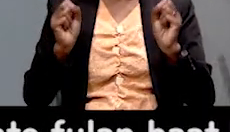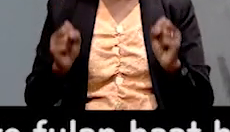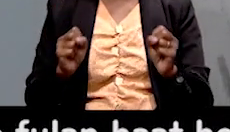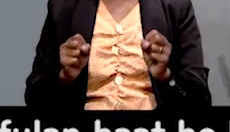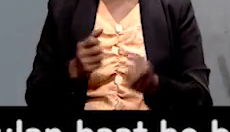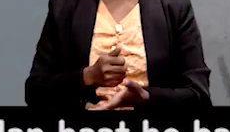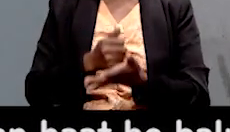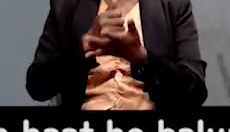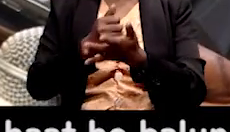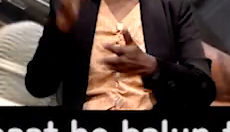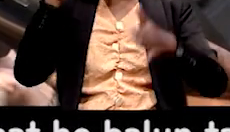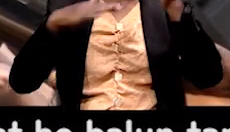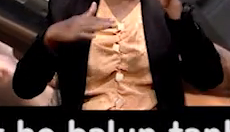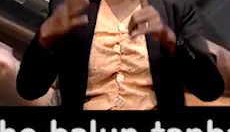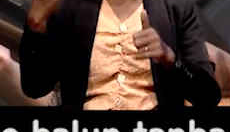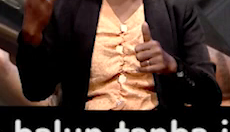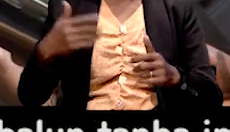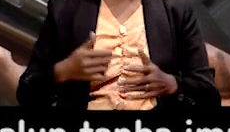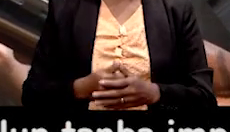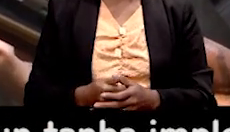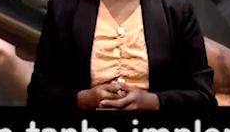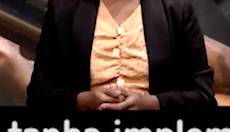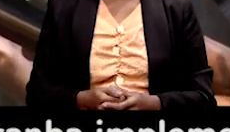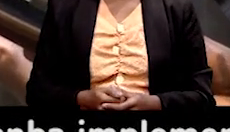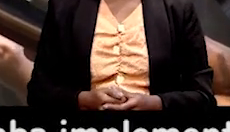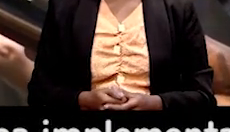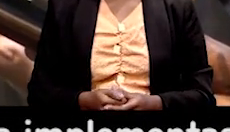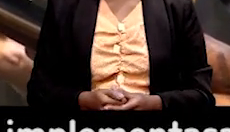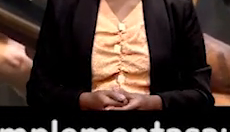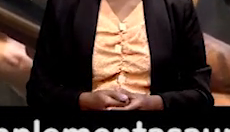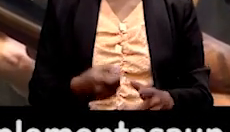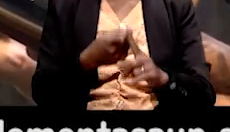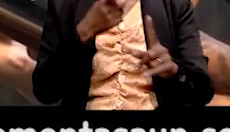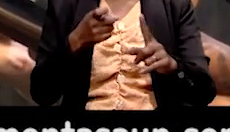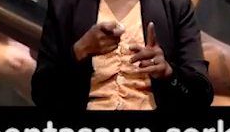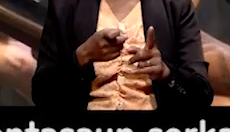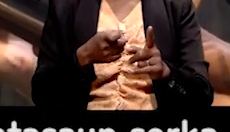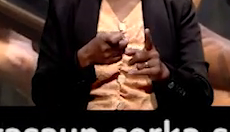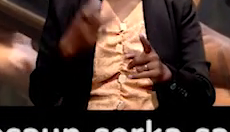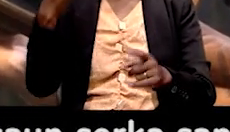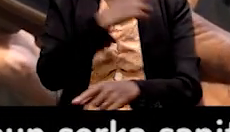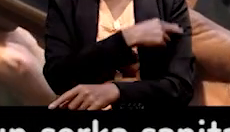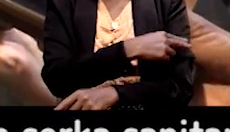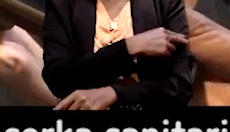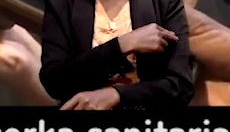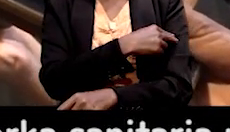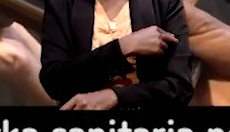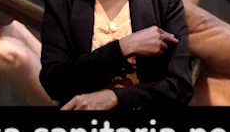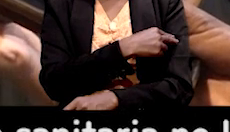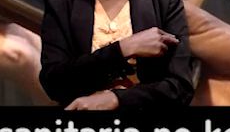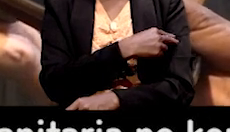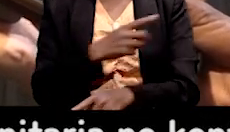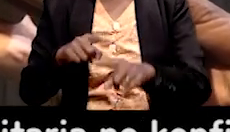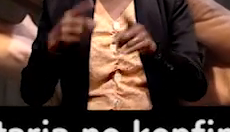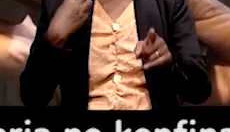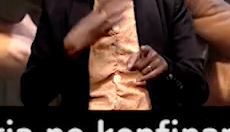resolve problema, refere. Pronto, ainda não é gestão interna e o Ministério e o Hospital Nacional Guirio Valadares, mas bem, e está buca